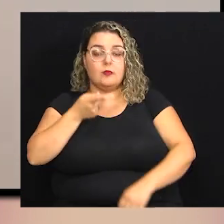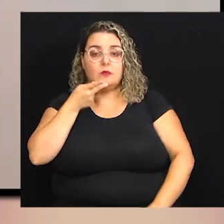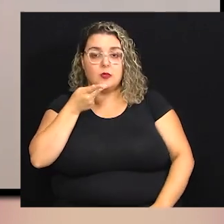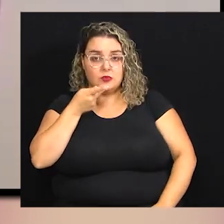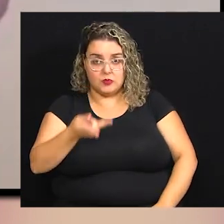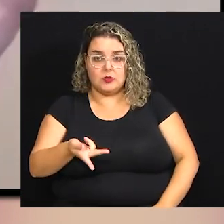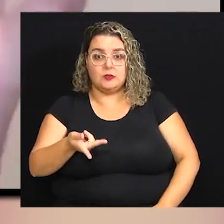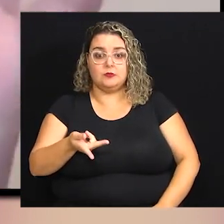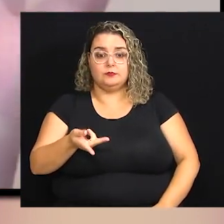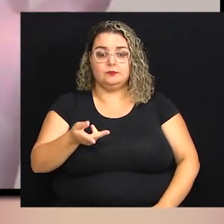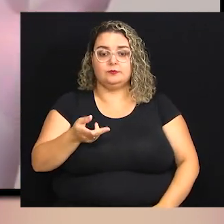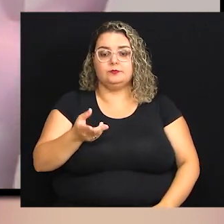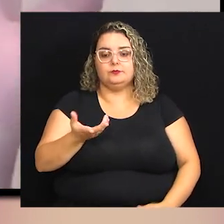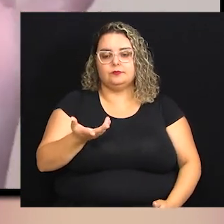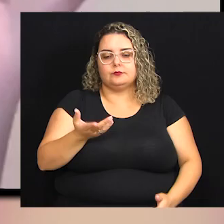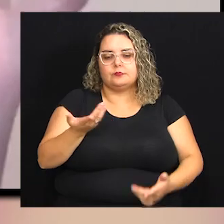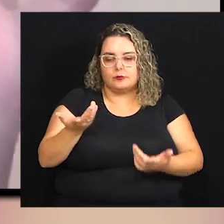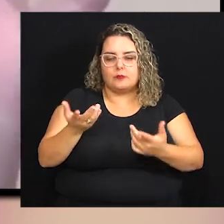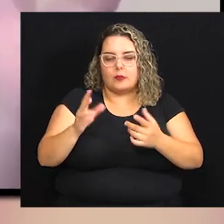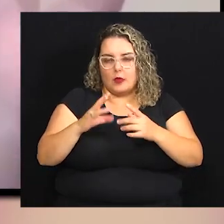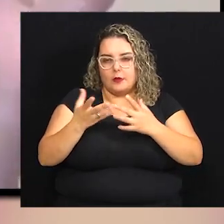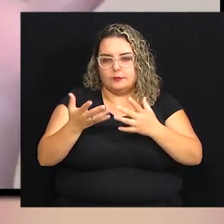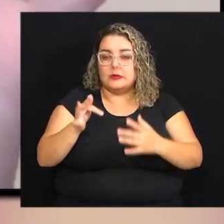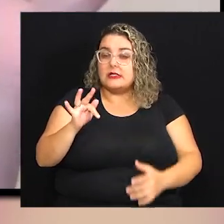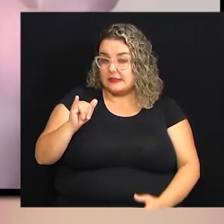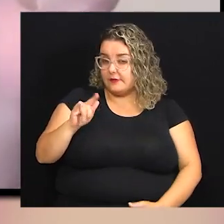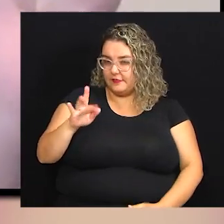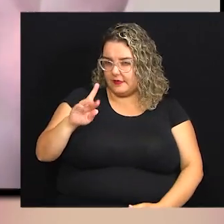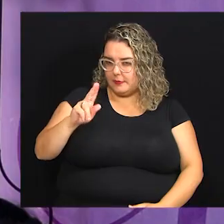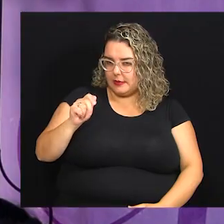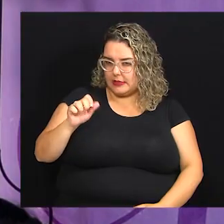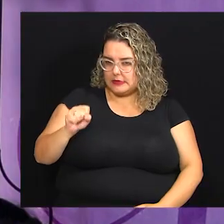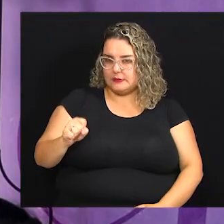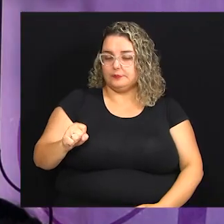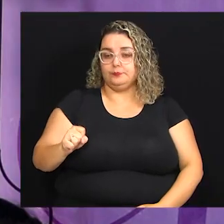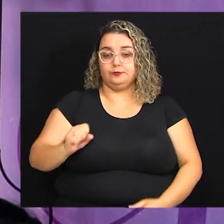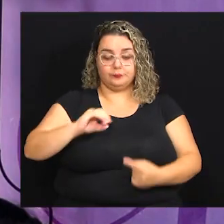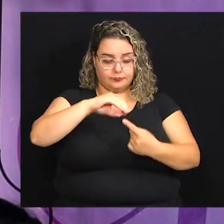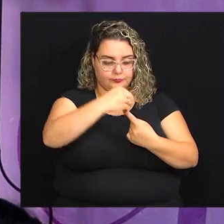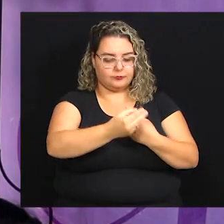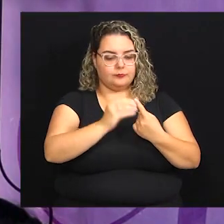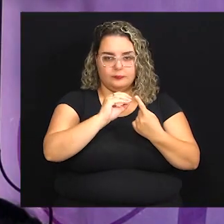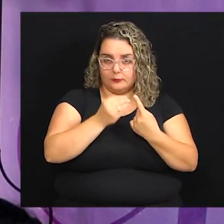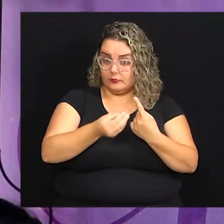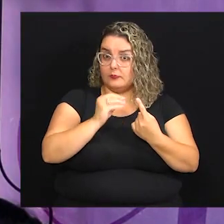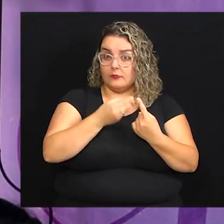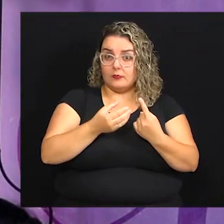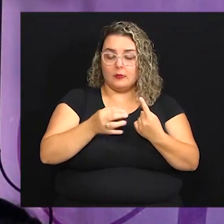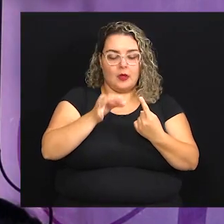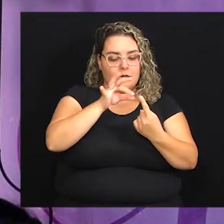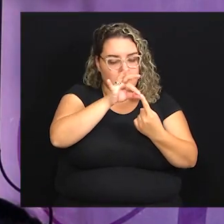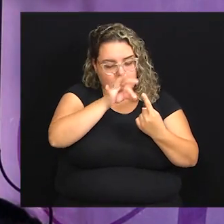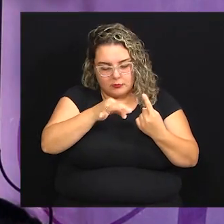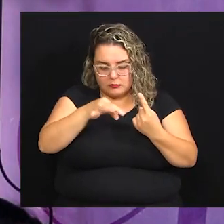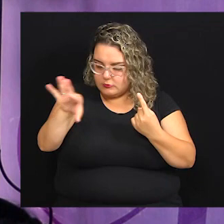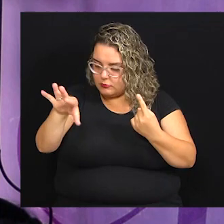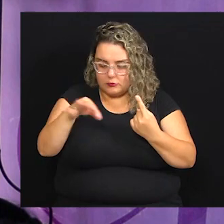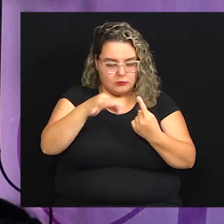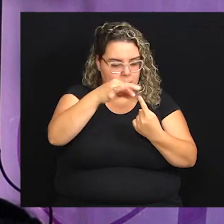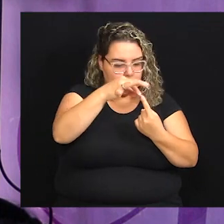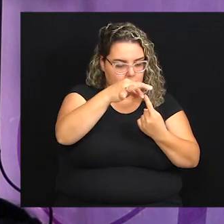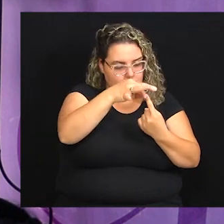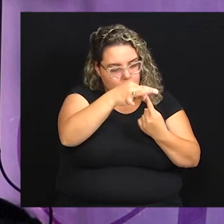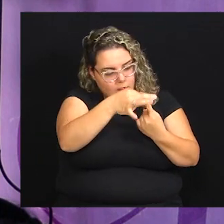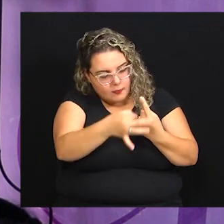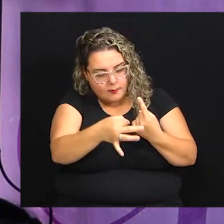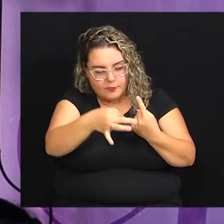que eu falo daquelas das fibras, né, que a banana tem. É umas fibrinhas que muita gente pega e joga fora.